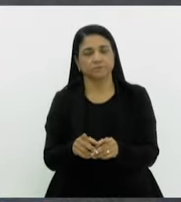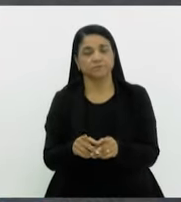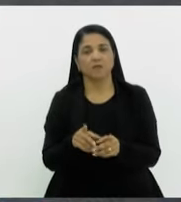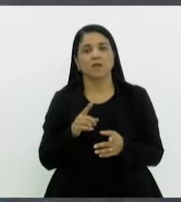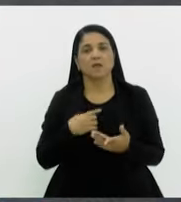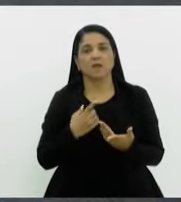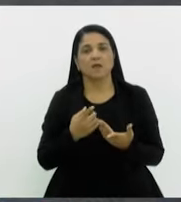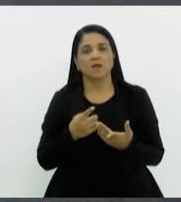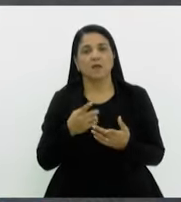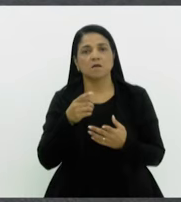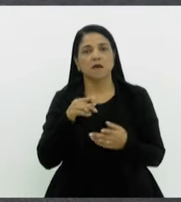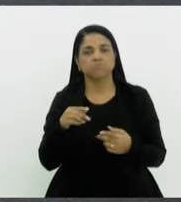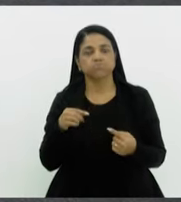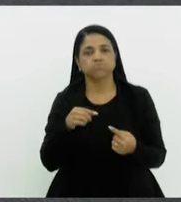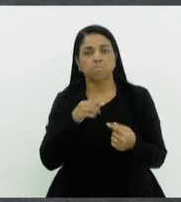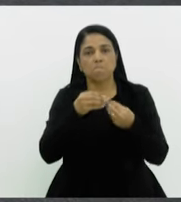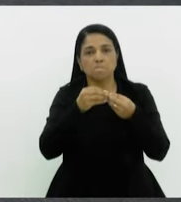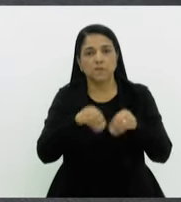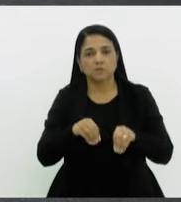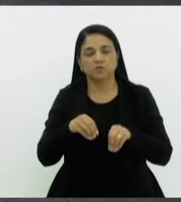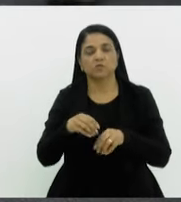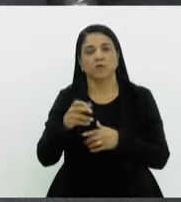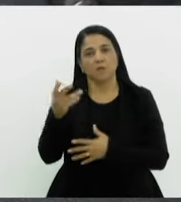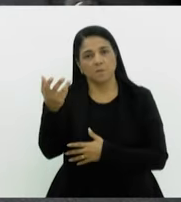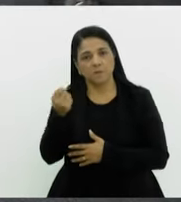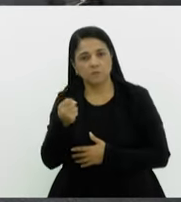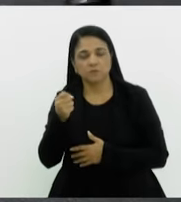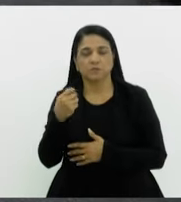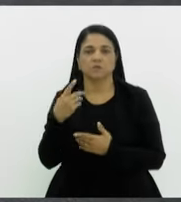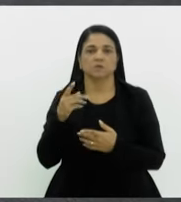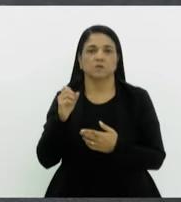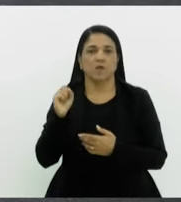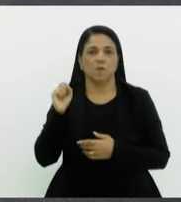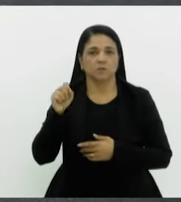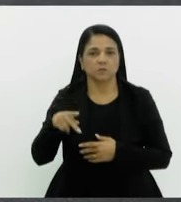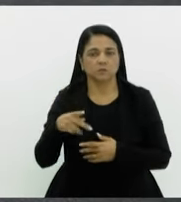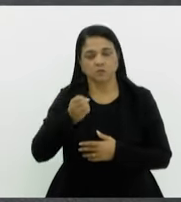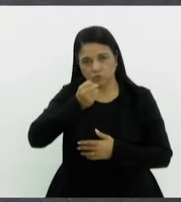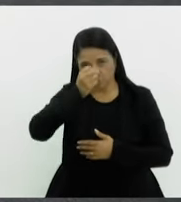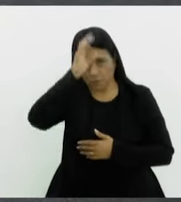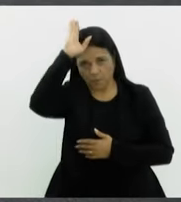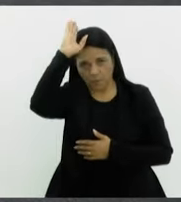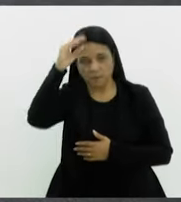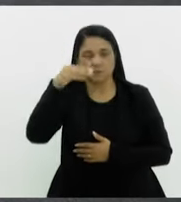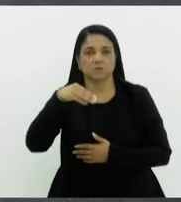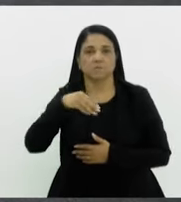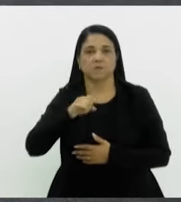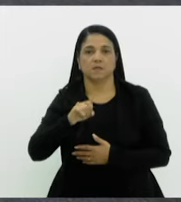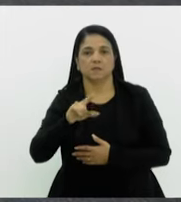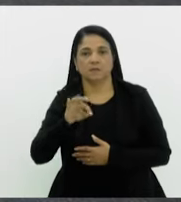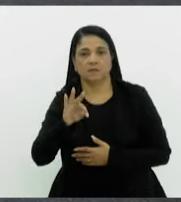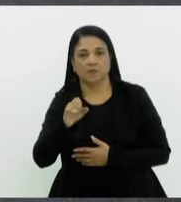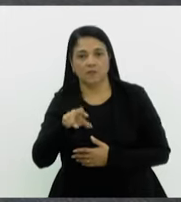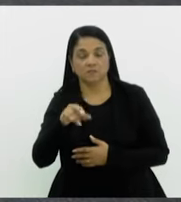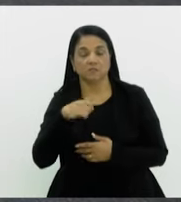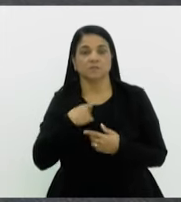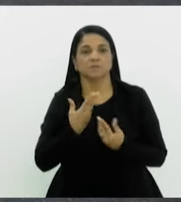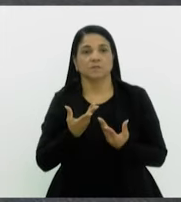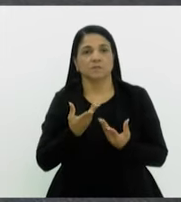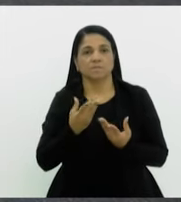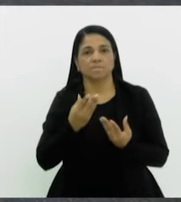as pensionistas de policiais militares e bombeiros militares no Estado do Rio de Janeiro, defasando, inclusive, o